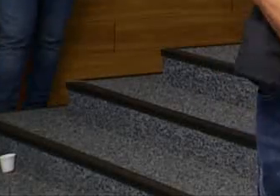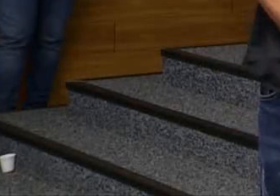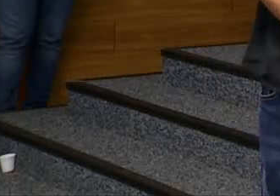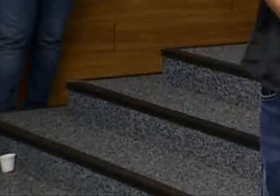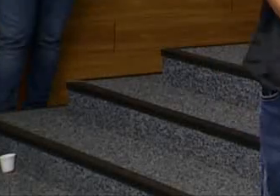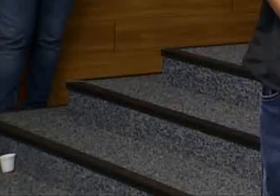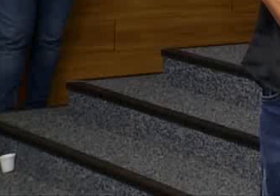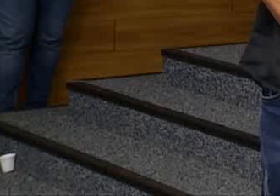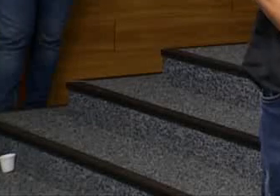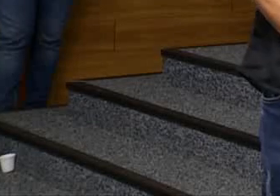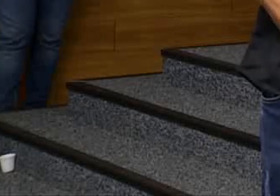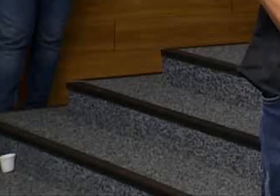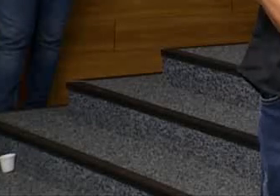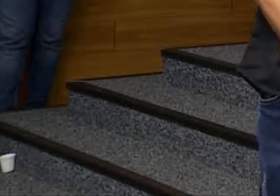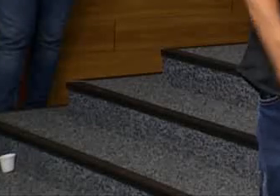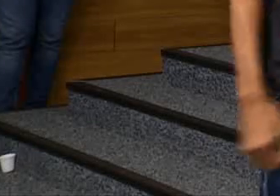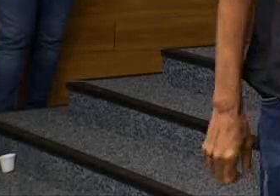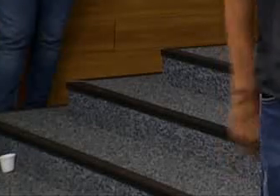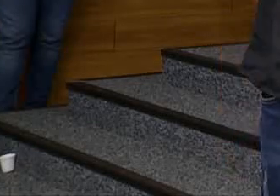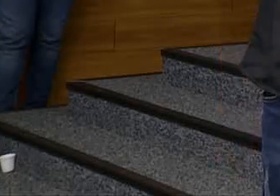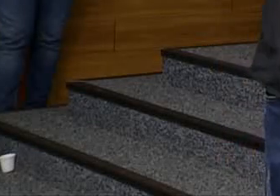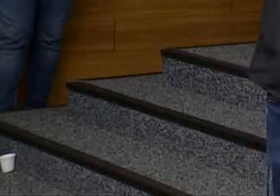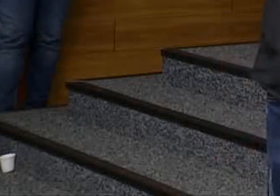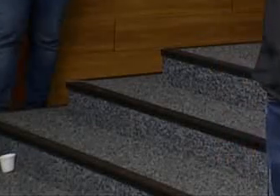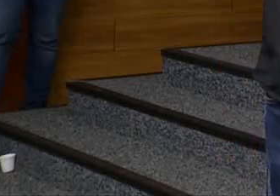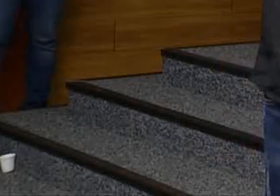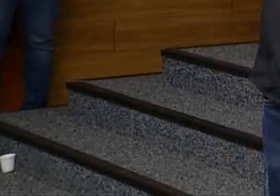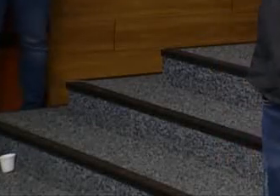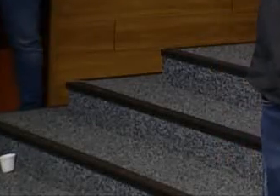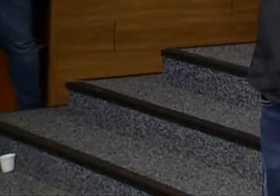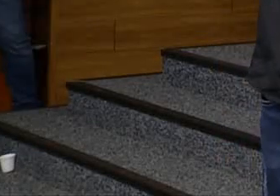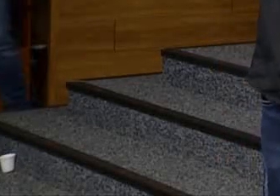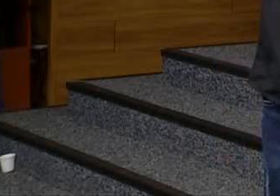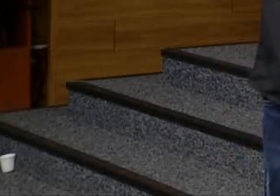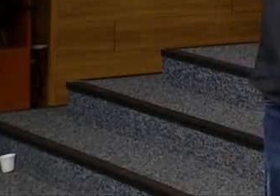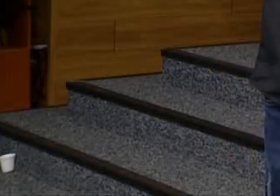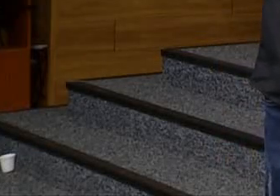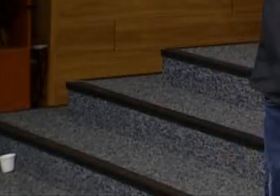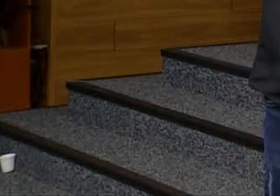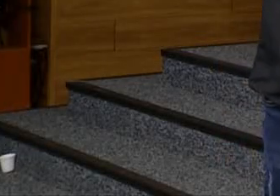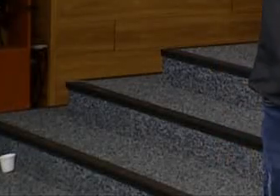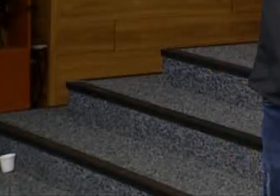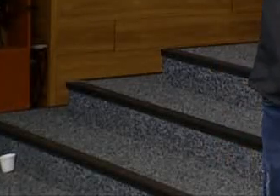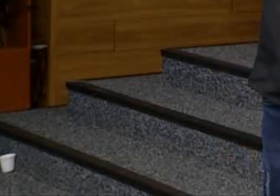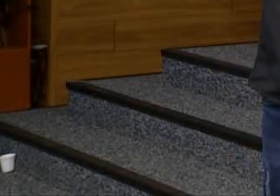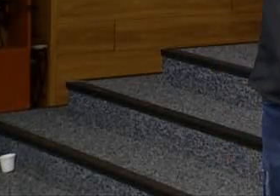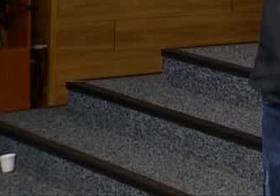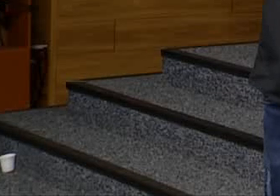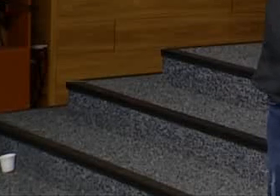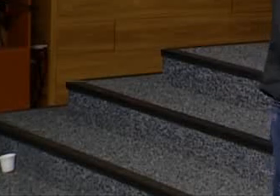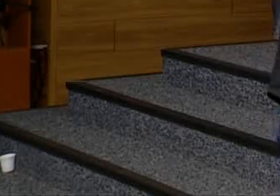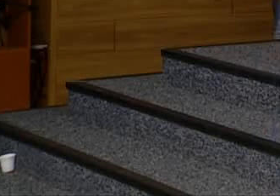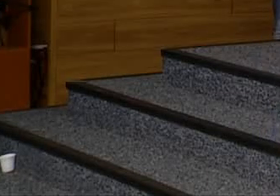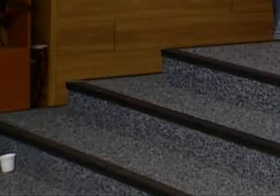Galhardo, Reinaldo Macarrão, como todo mundo conhece, que, aliás, eu conheço desde a Câmara Velha. Você entrou